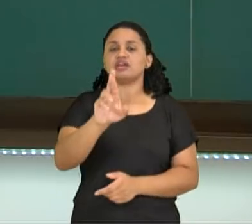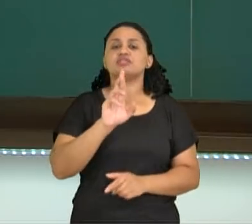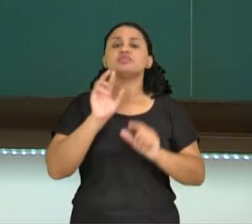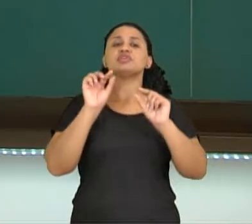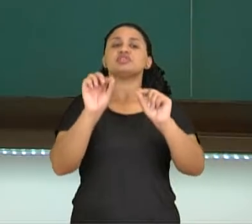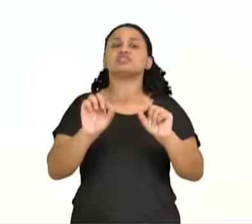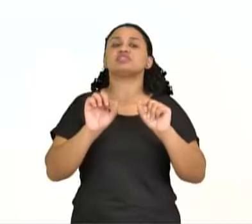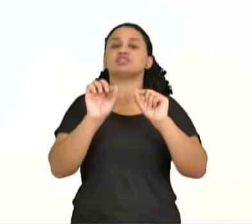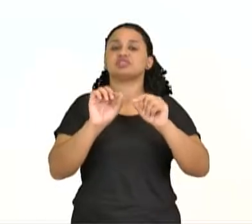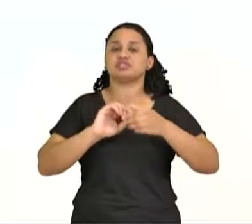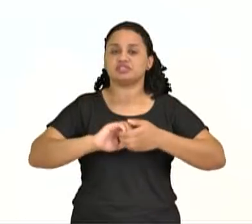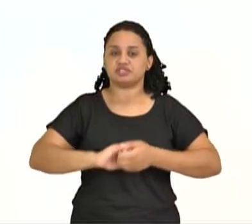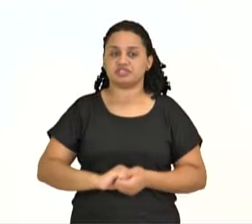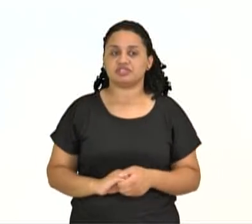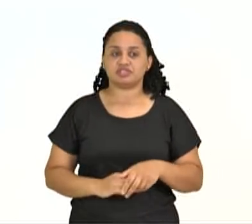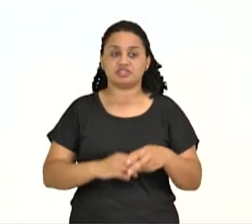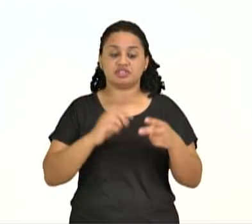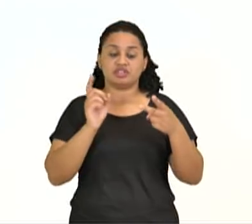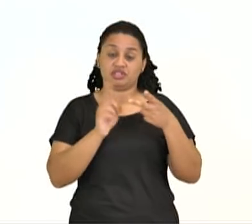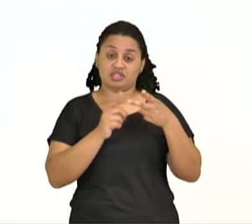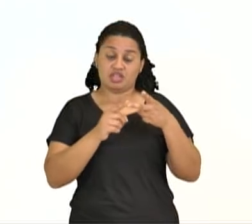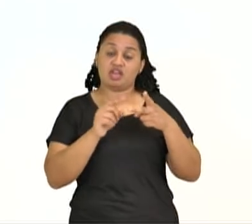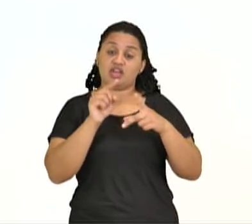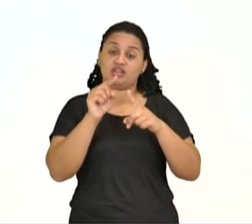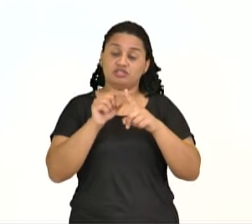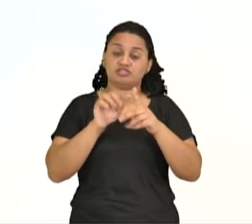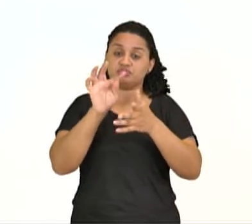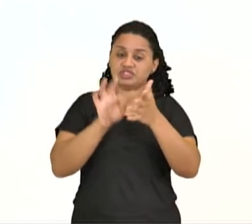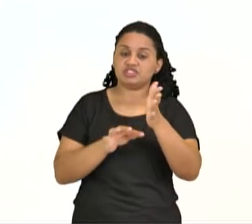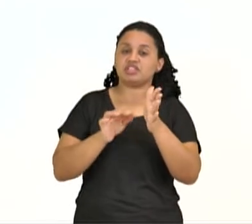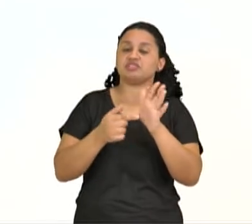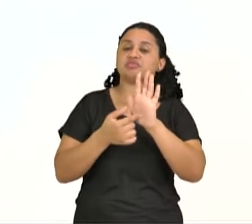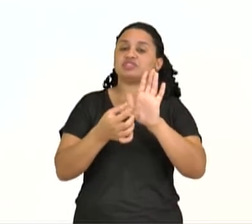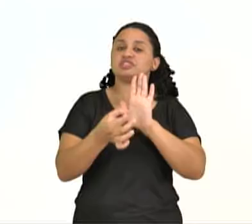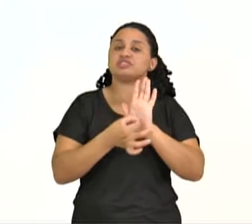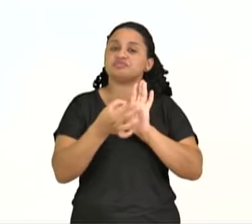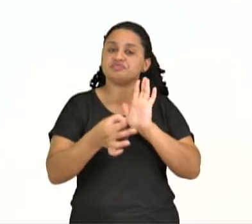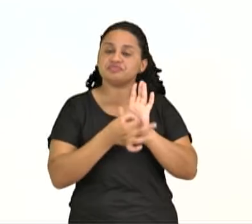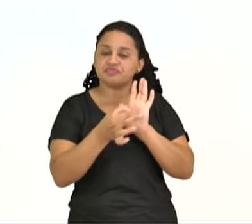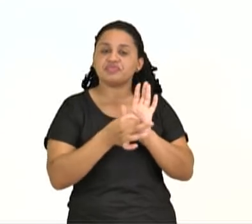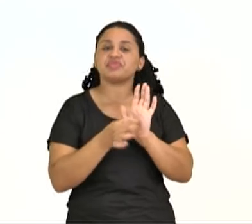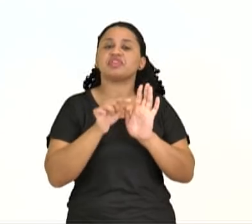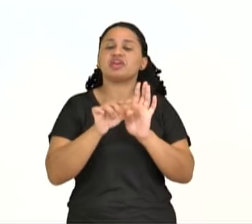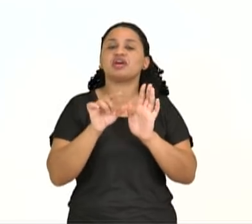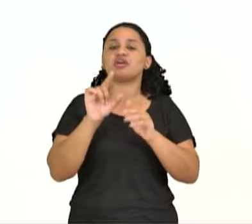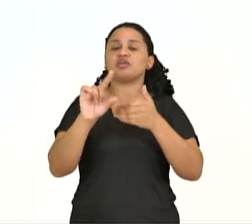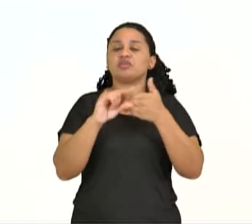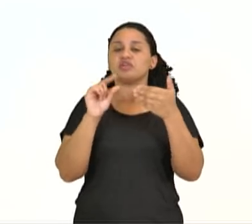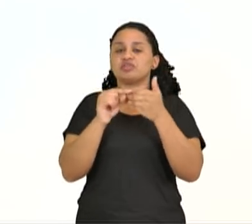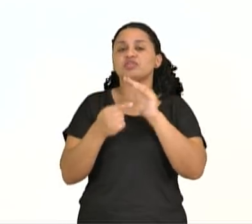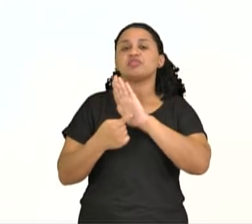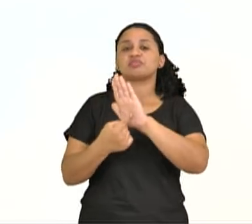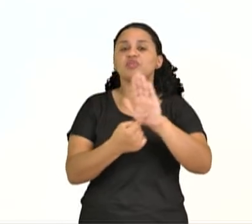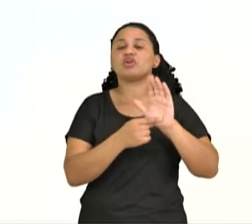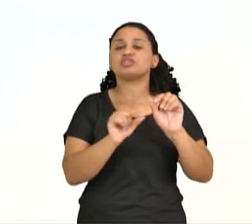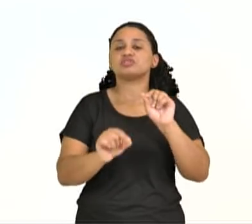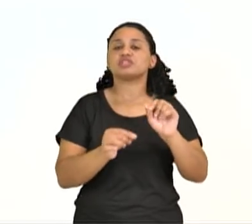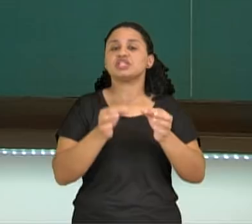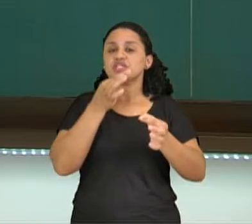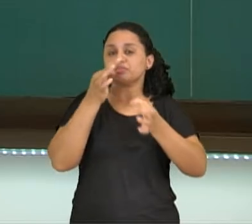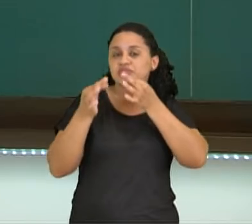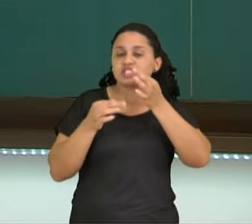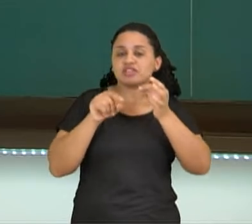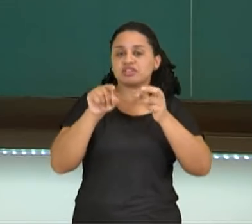é a segunda, é um texto dissertativo argumentativo, gente, no qual o autor apresenta seu ponto de vista